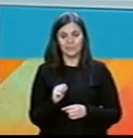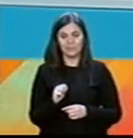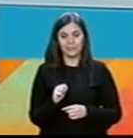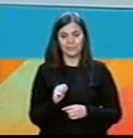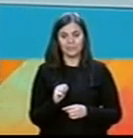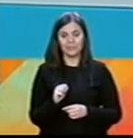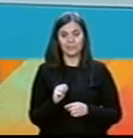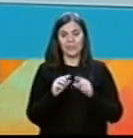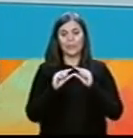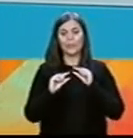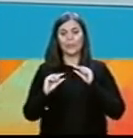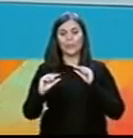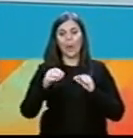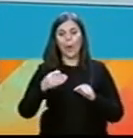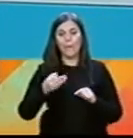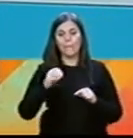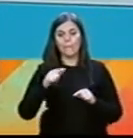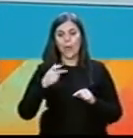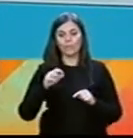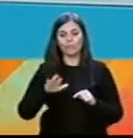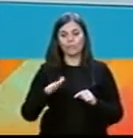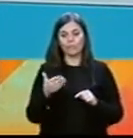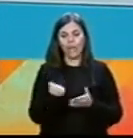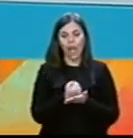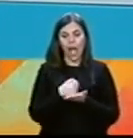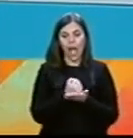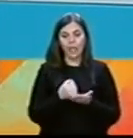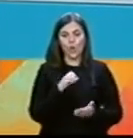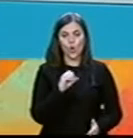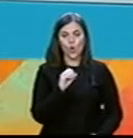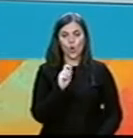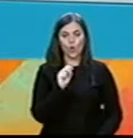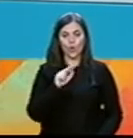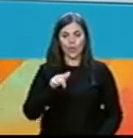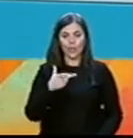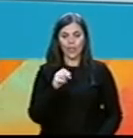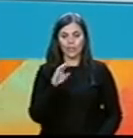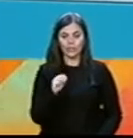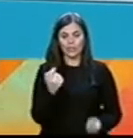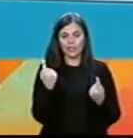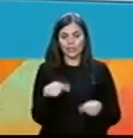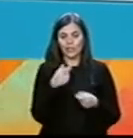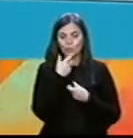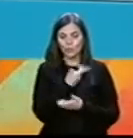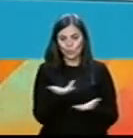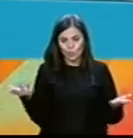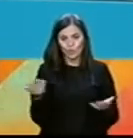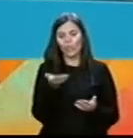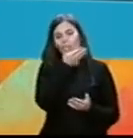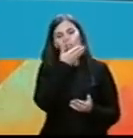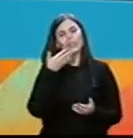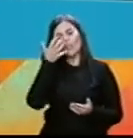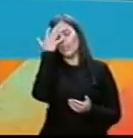tiras de pota grelhadas com óleo e coentros. Tem pronto. Bom sinal isto. Exato. Tem assim tudo, receitas tudo muito práticas,